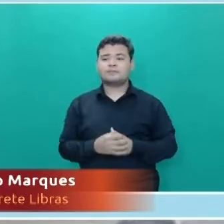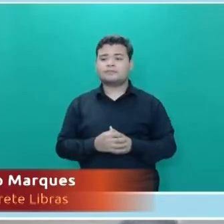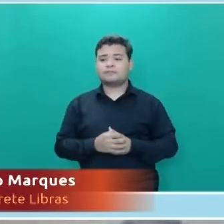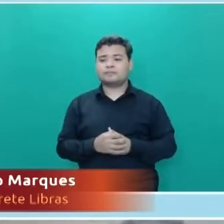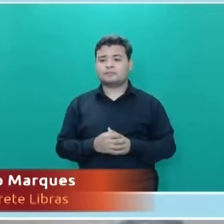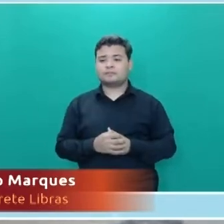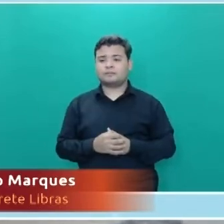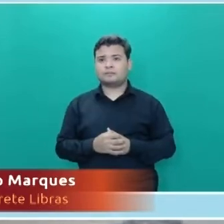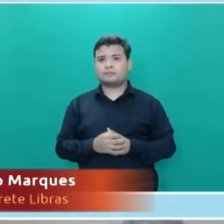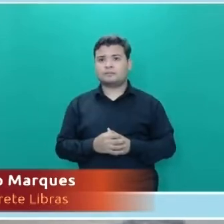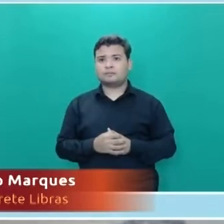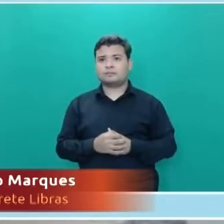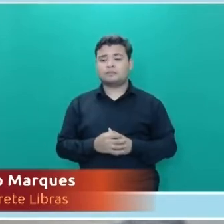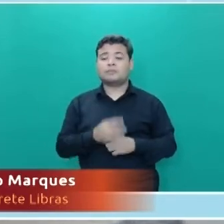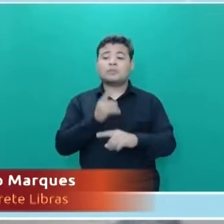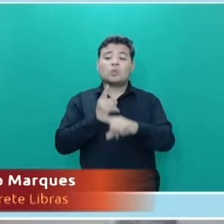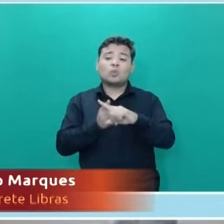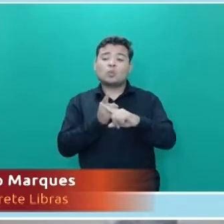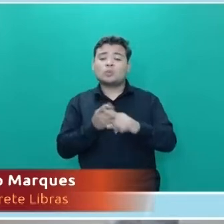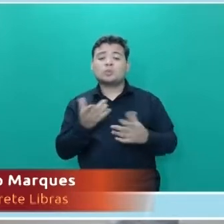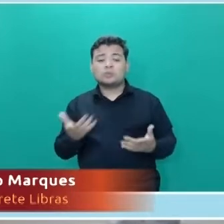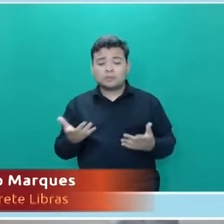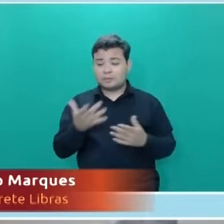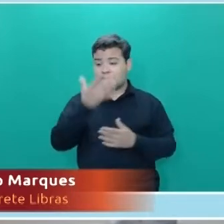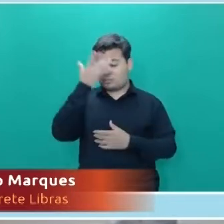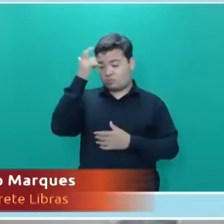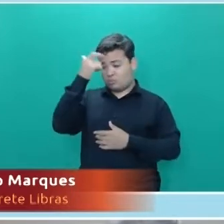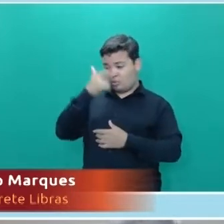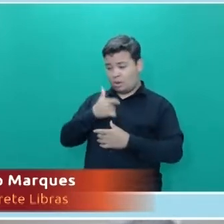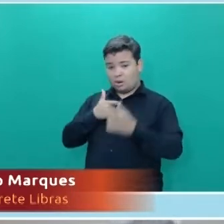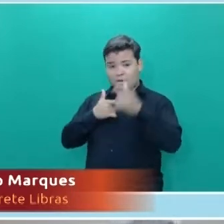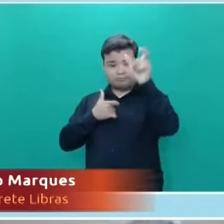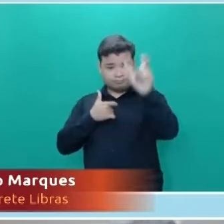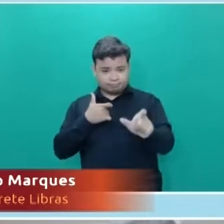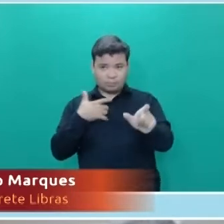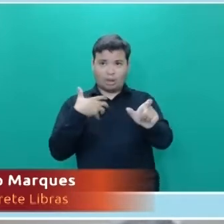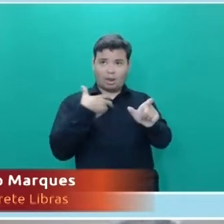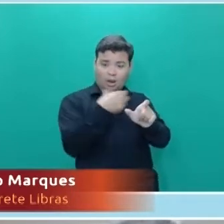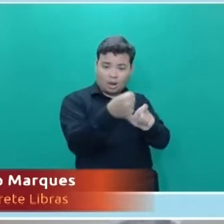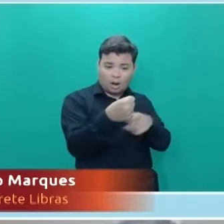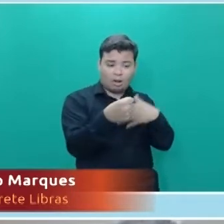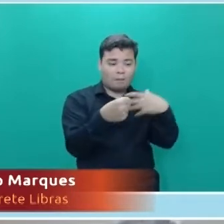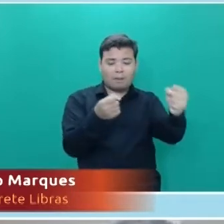da doença, já que ela acontece de pessoa para pessoa, né?